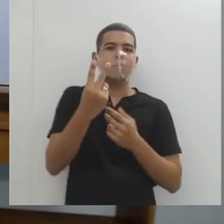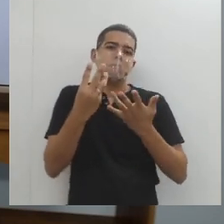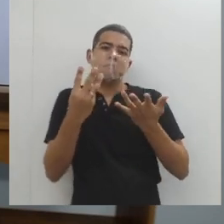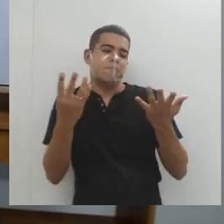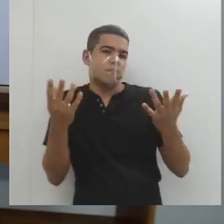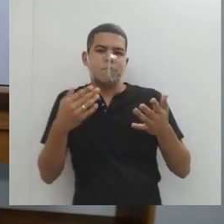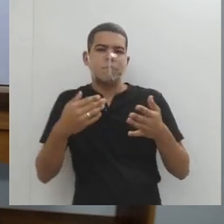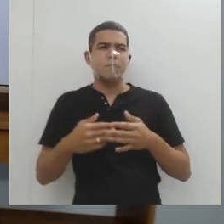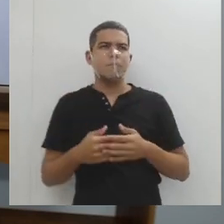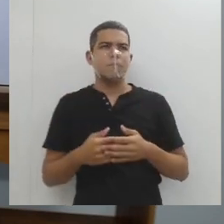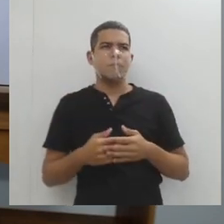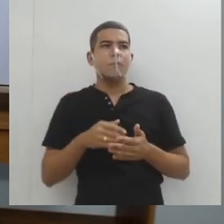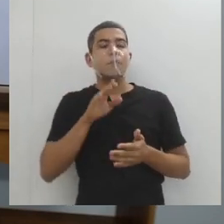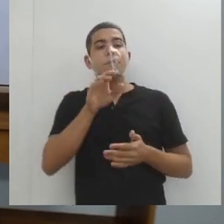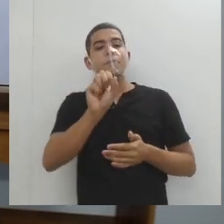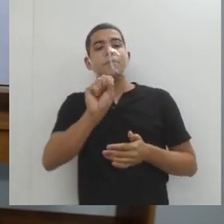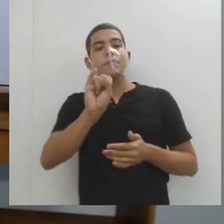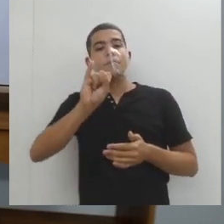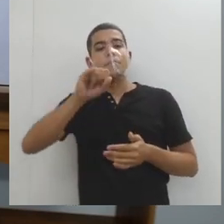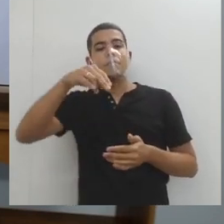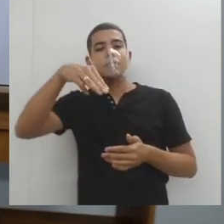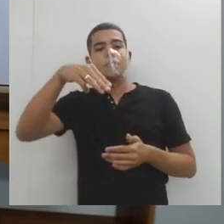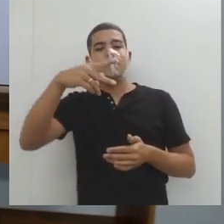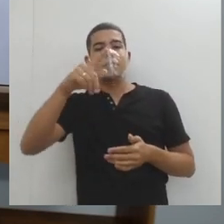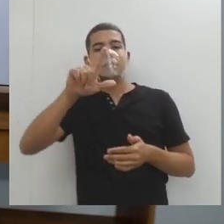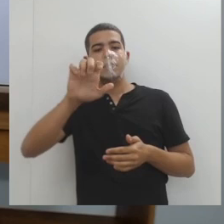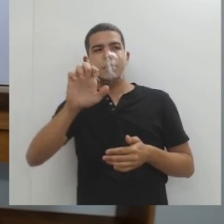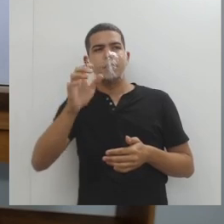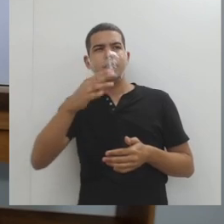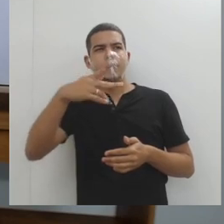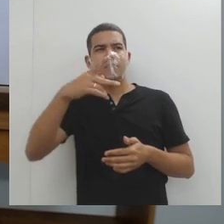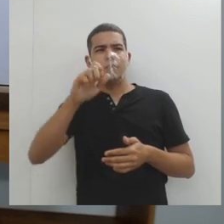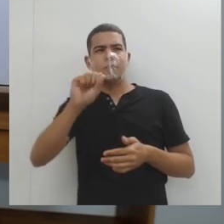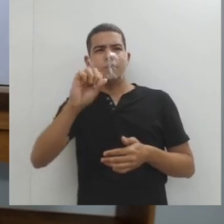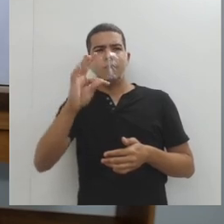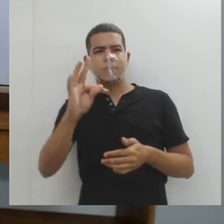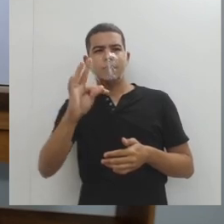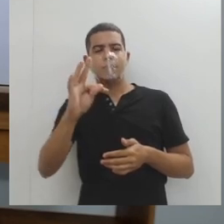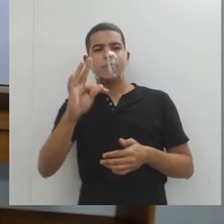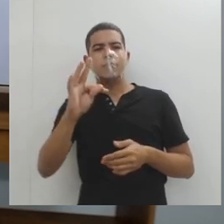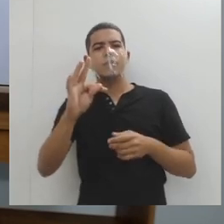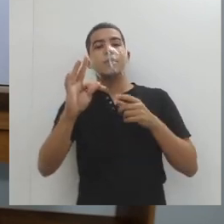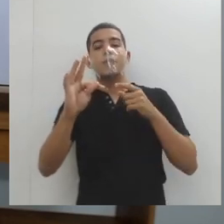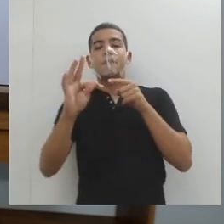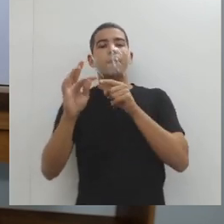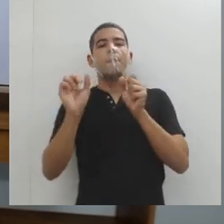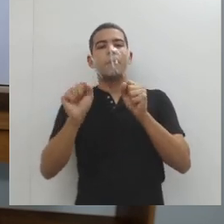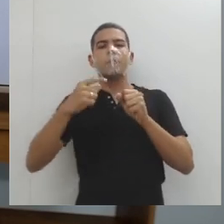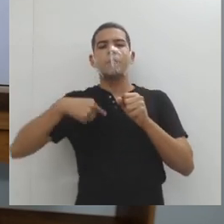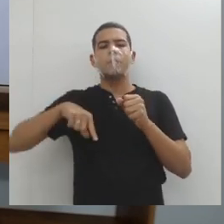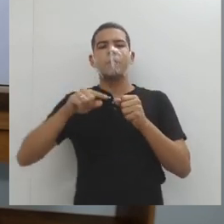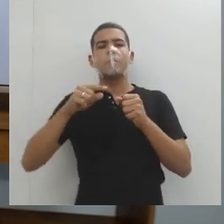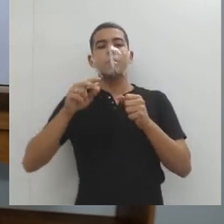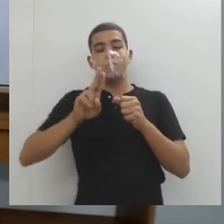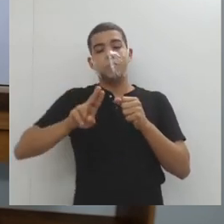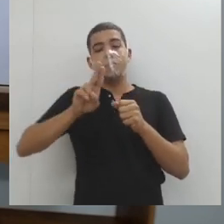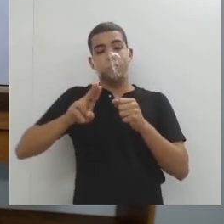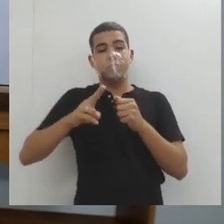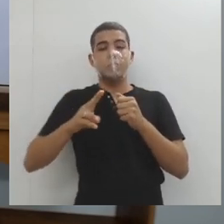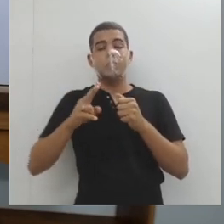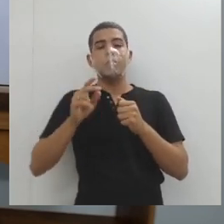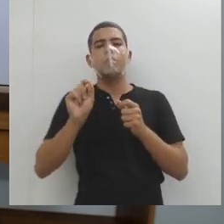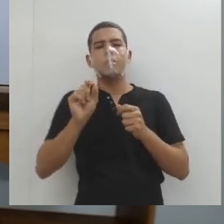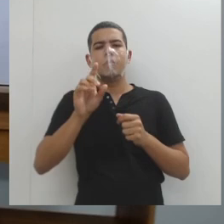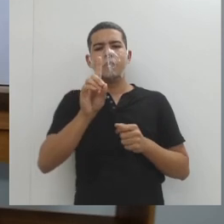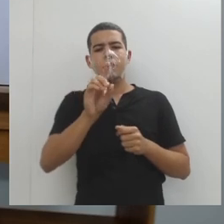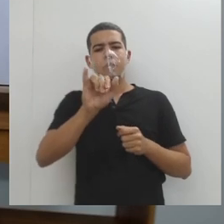simple past, eu só tenho um. Ele é o did, tá? D-I-D, did, que vai ser utilizado para todos os pronomes, para todos os sujeitos.